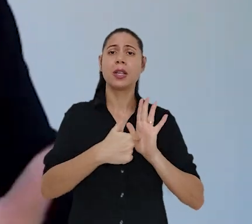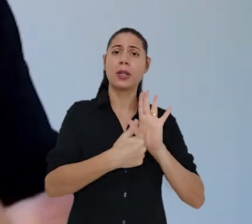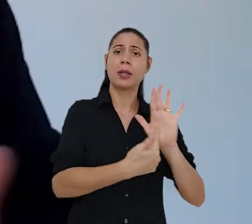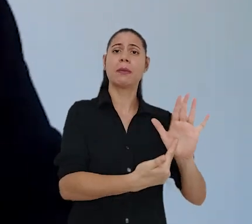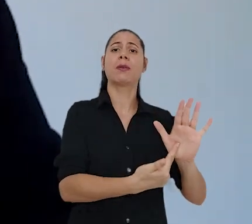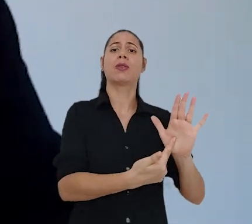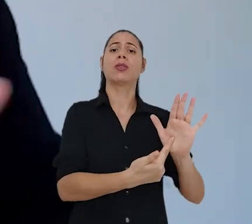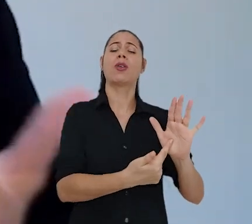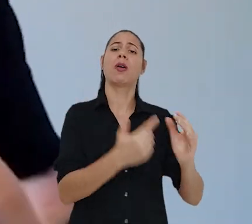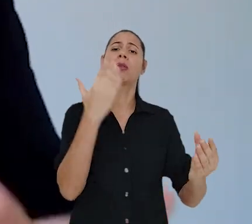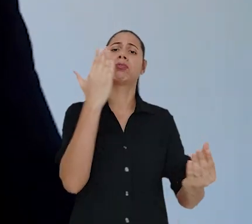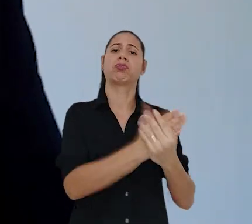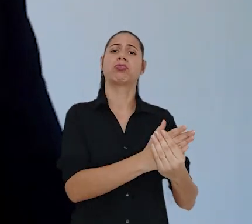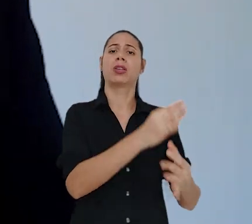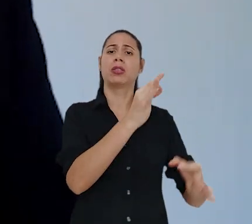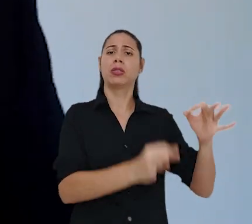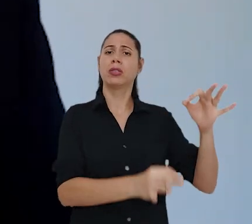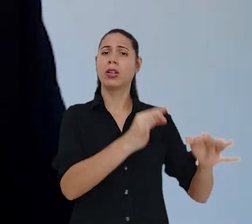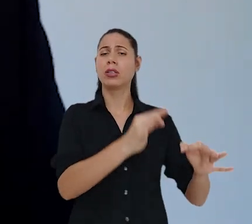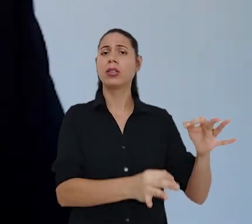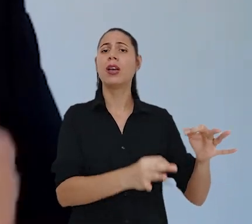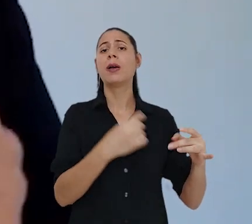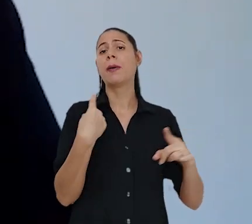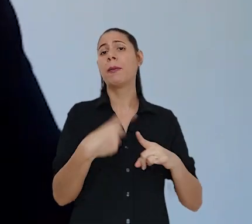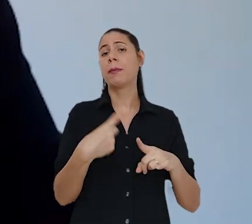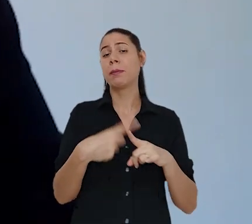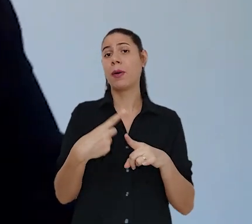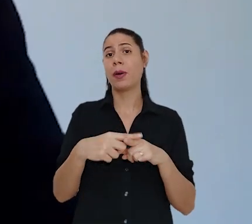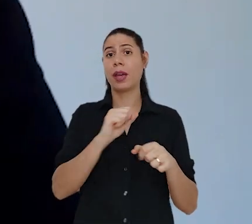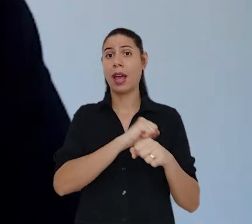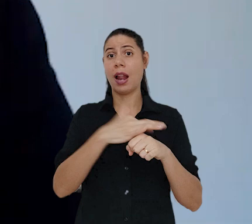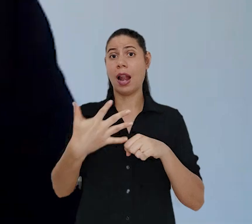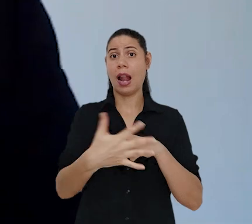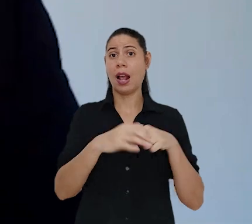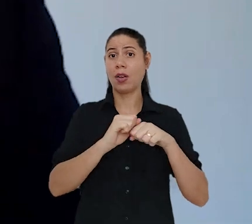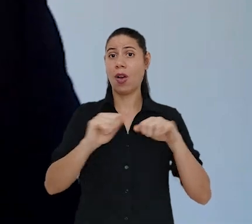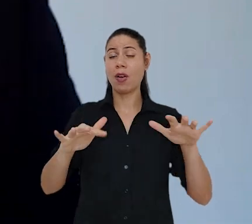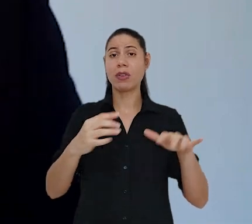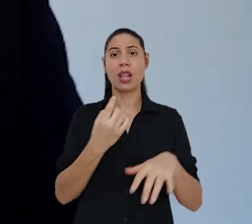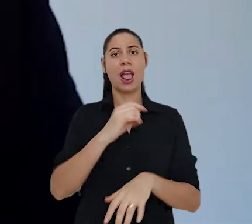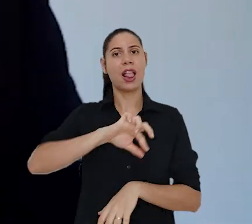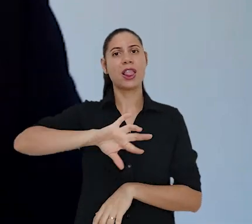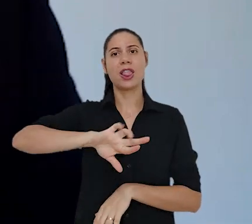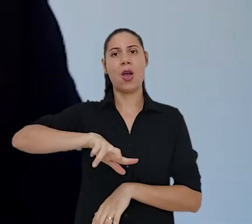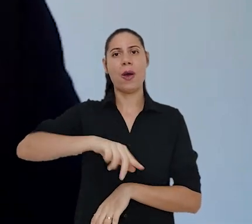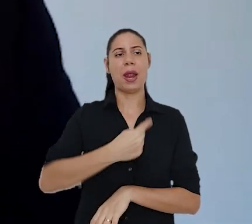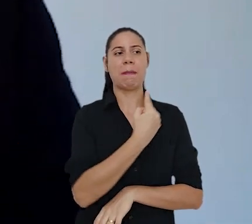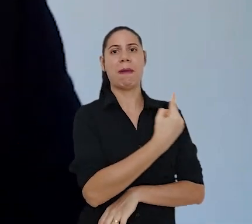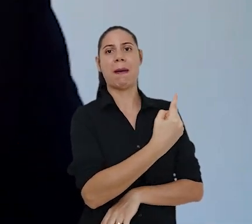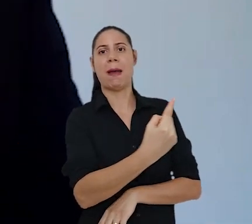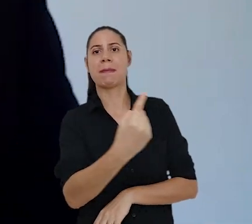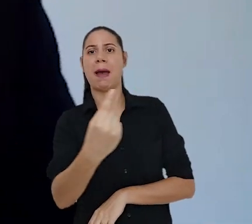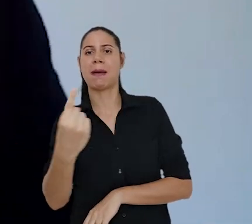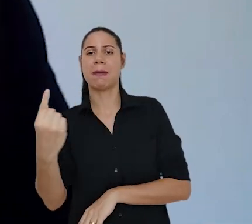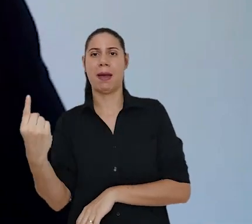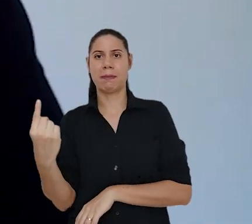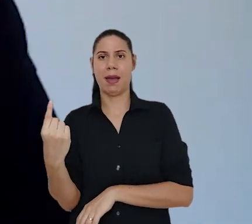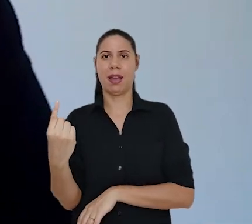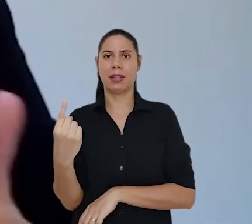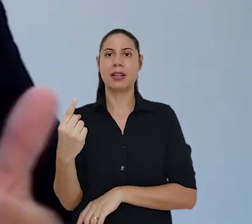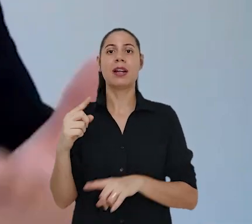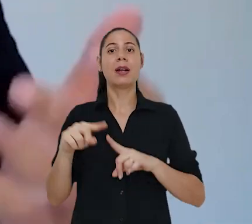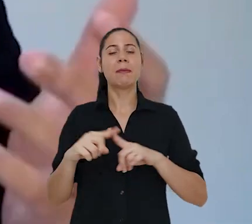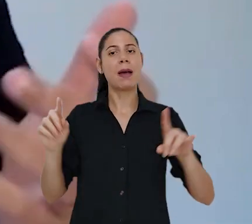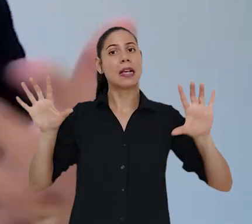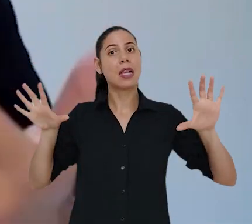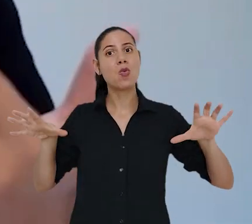foi levado em consideração para fins de ajuizar a ação, sobretudo pelo fato de que a Covid não é uma situação individual, pessoal do candidato,